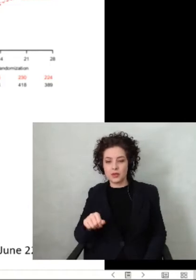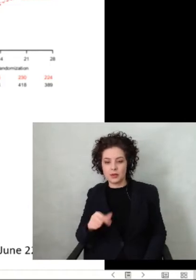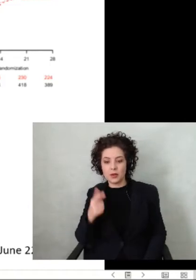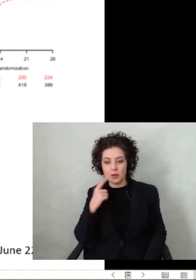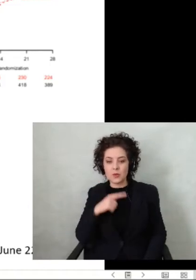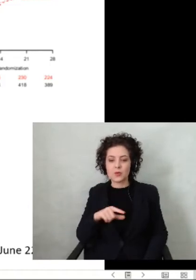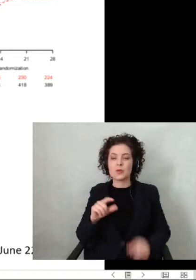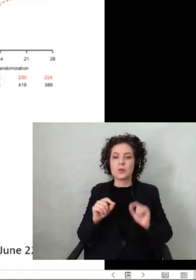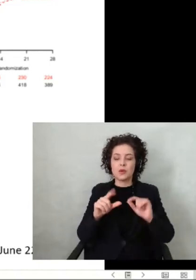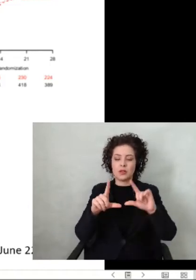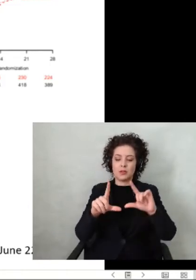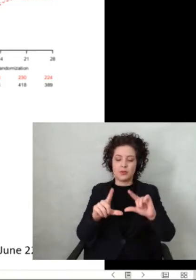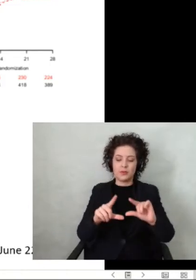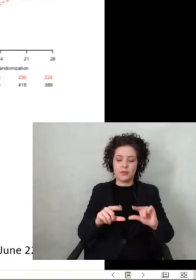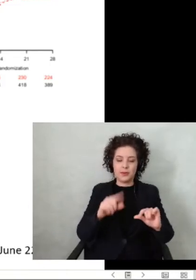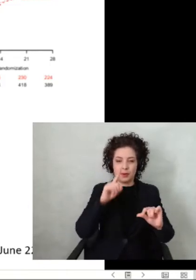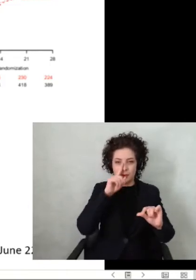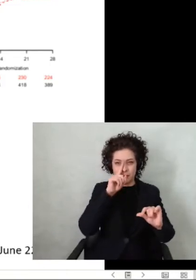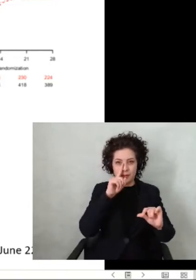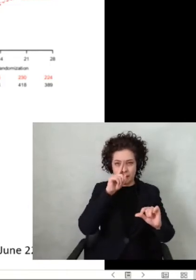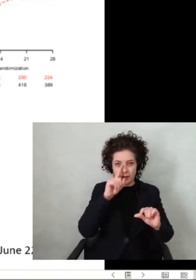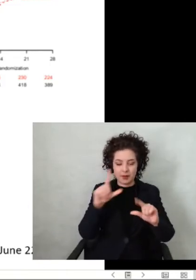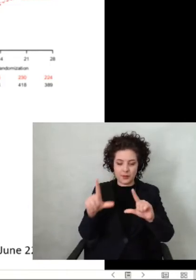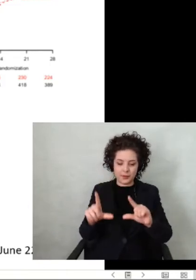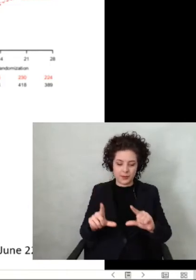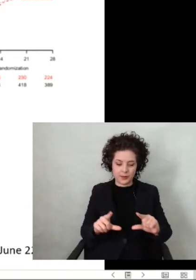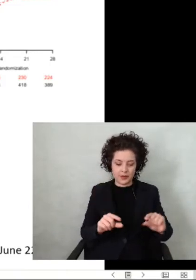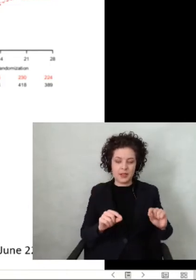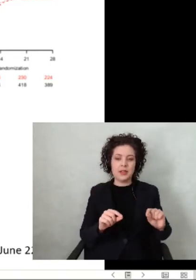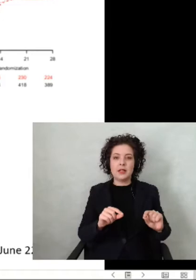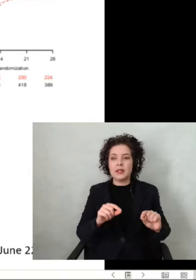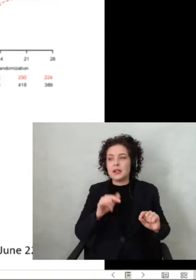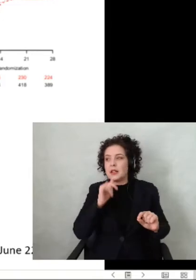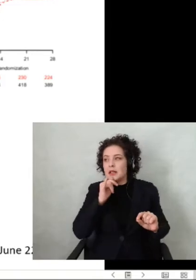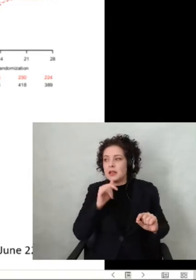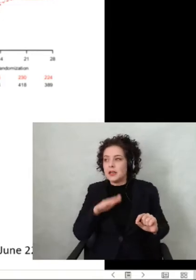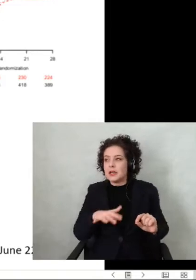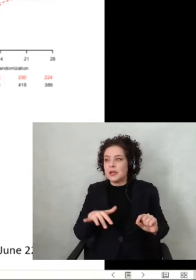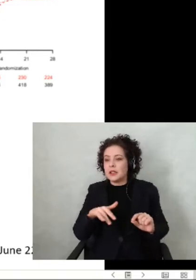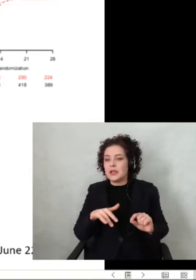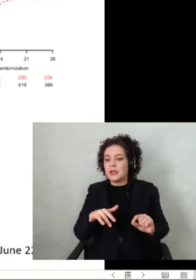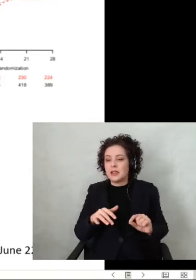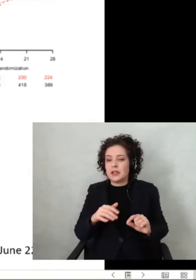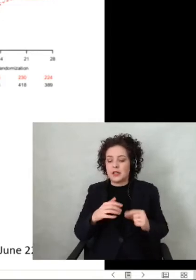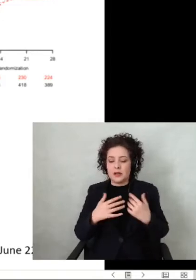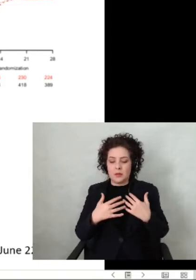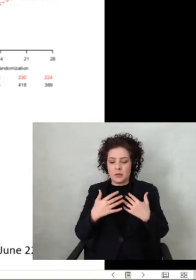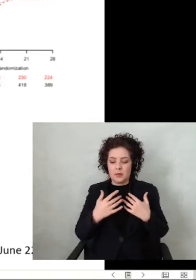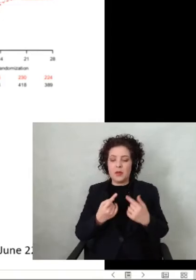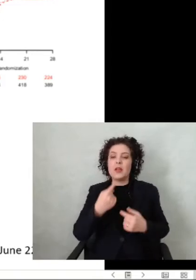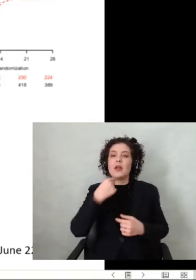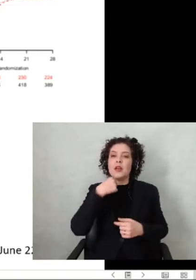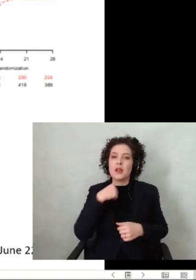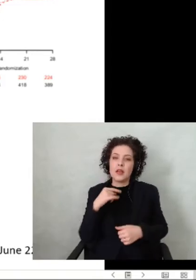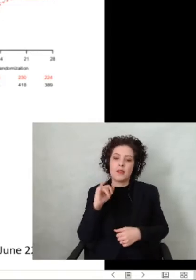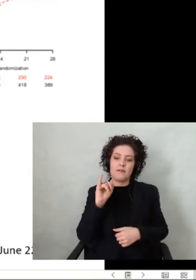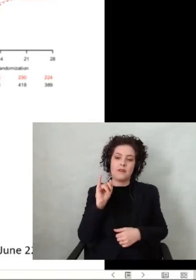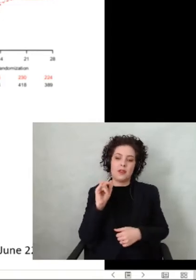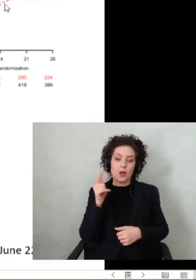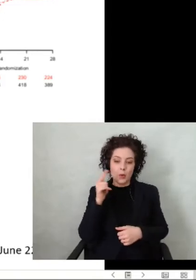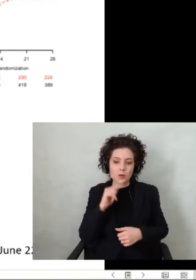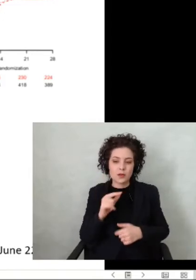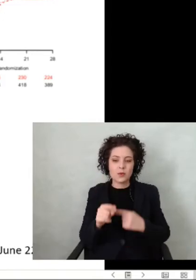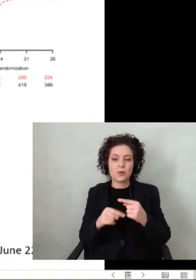o risco da pessoa ir para a ventilação invasiva. Você conseguiu